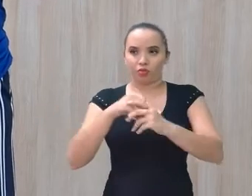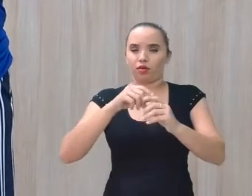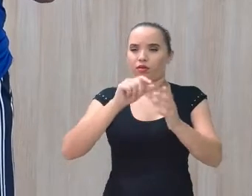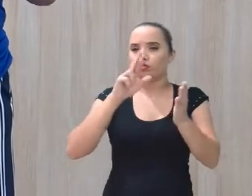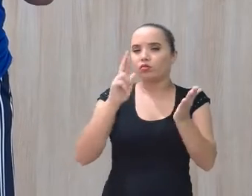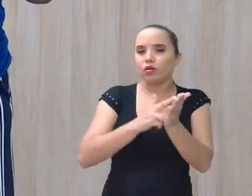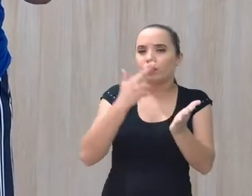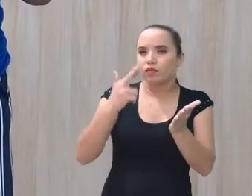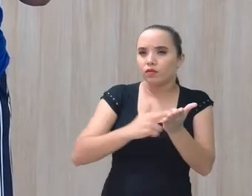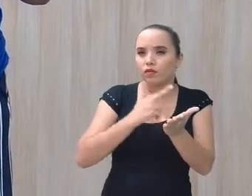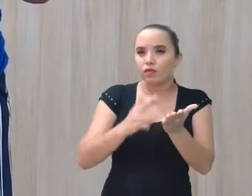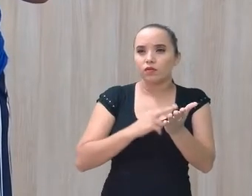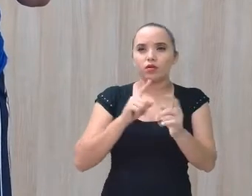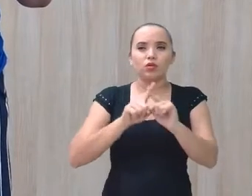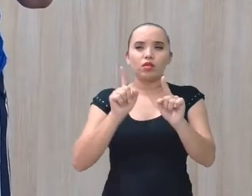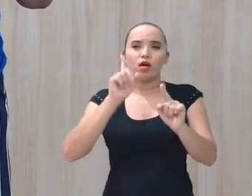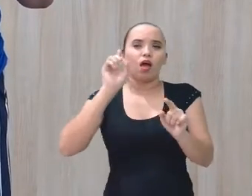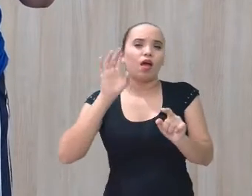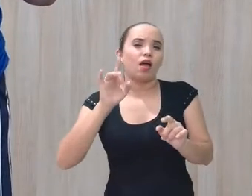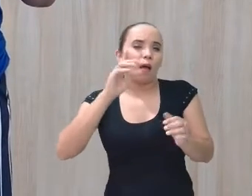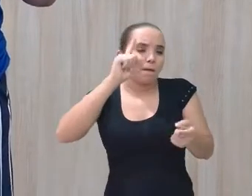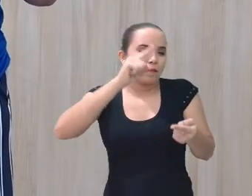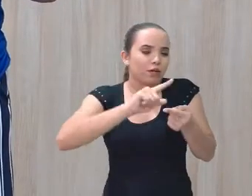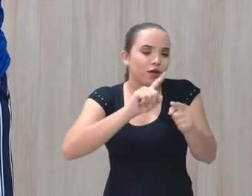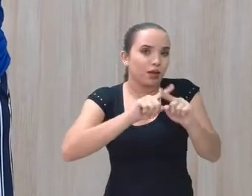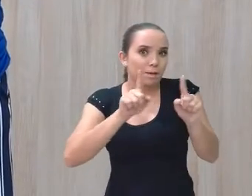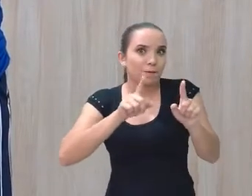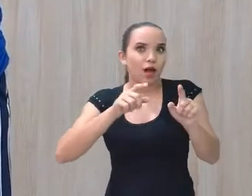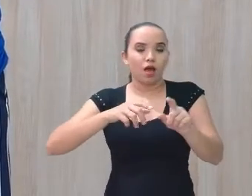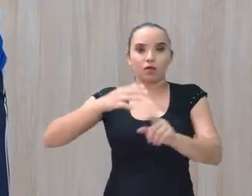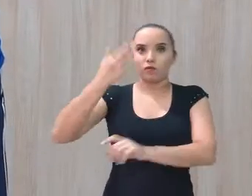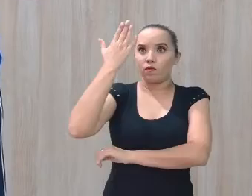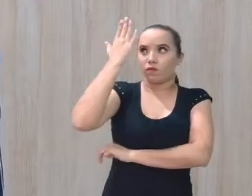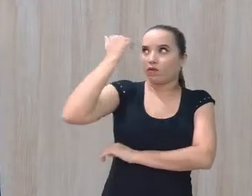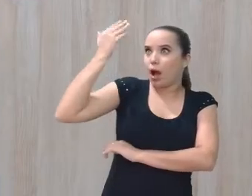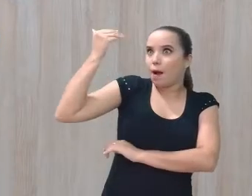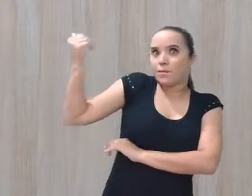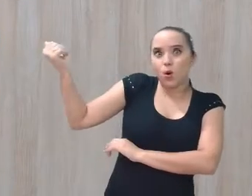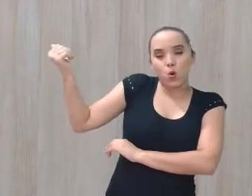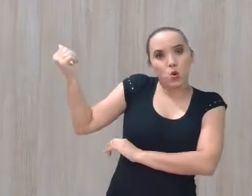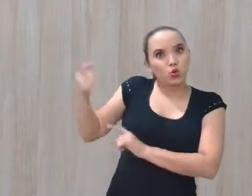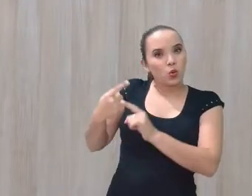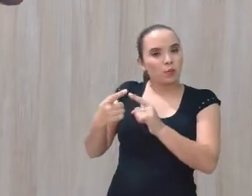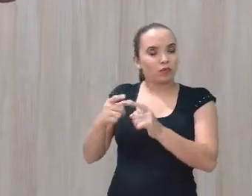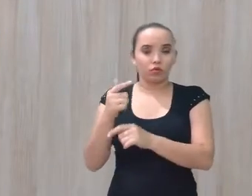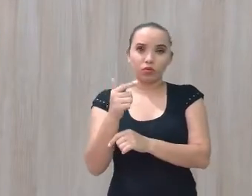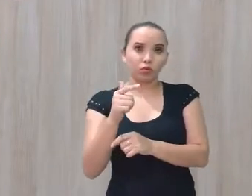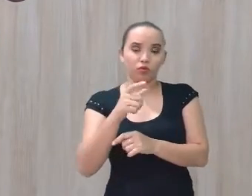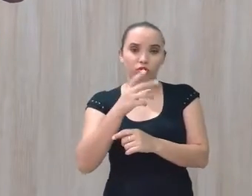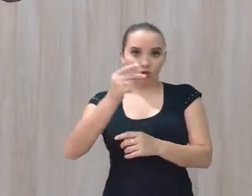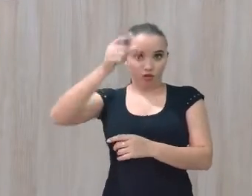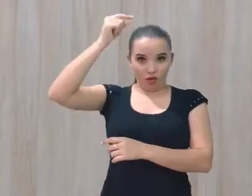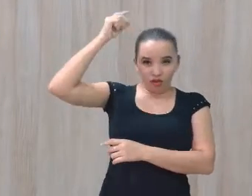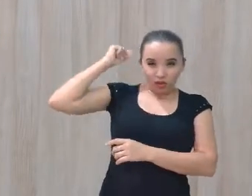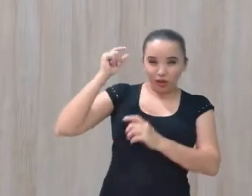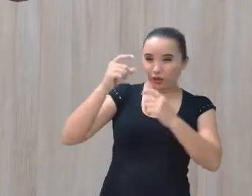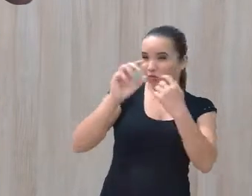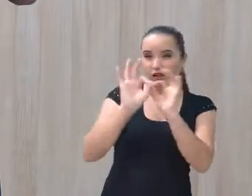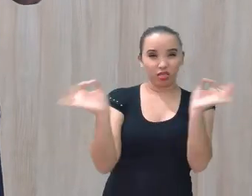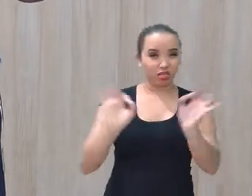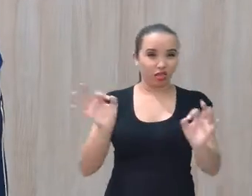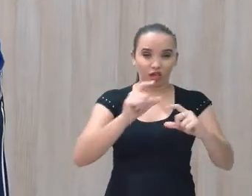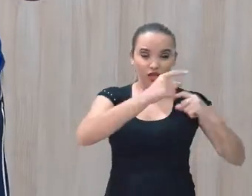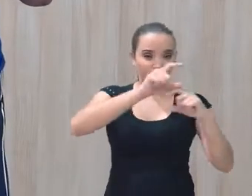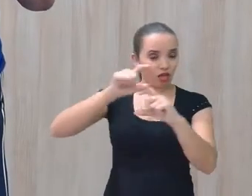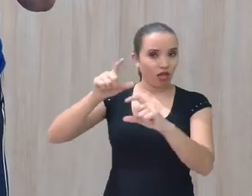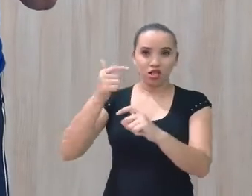e foi só uma publicação, mas fez tanto sucesso, as pessoas... Porque, minha gente, se vocês pensarem, naquela época não tinha quadrinho nenhum, não existia desenho, o